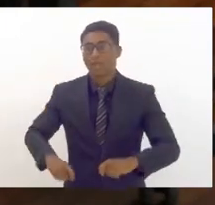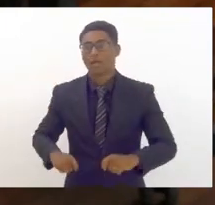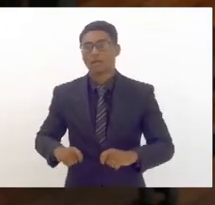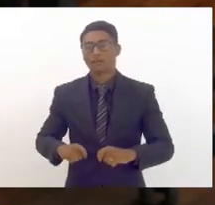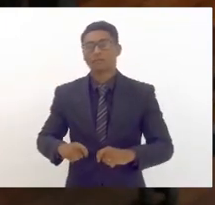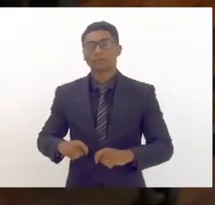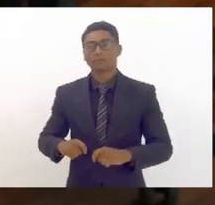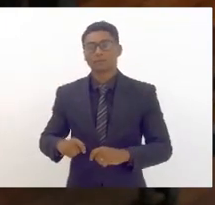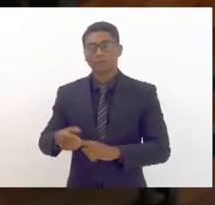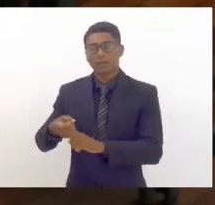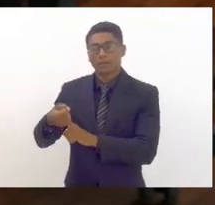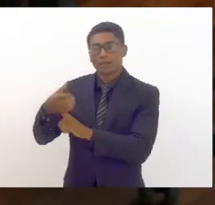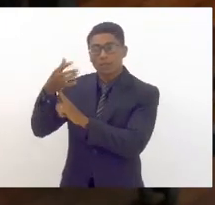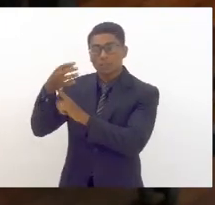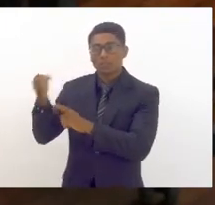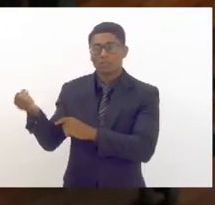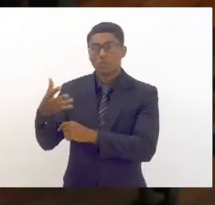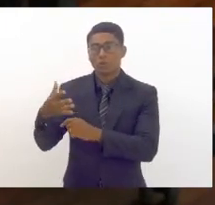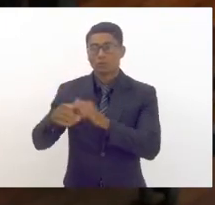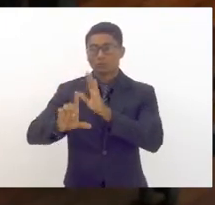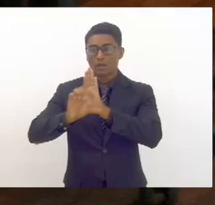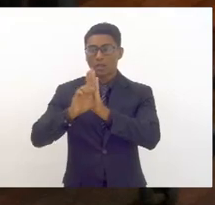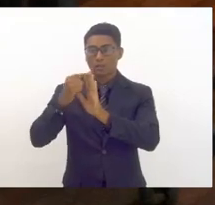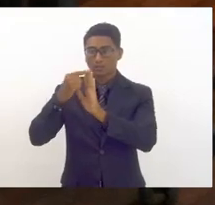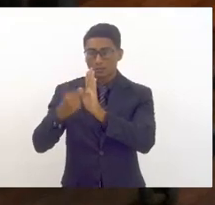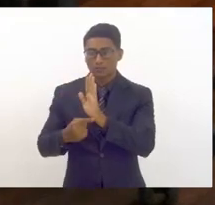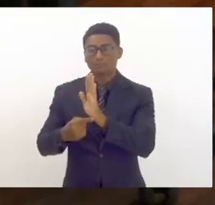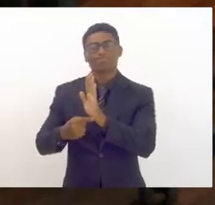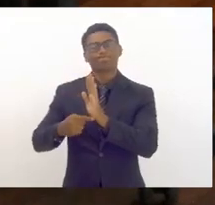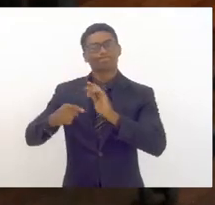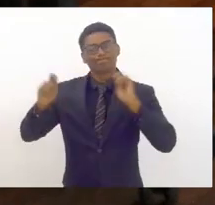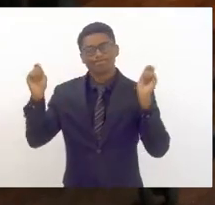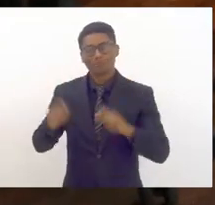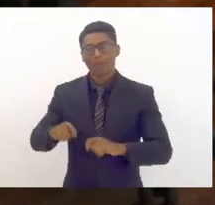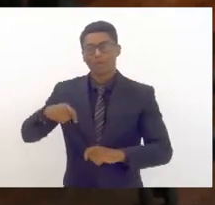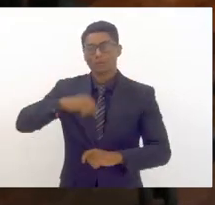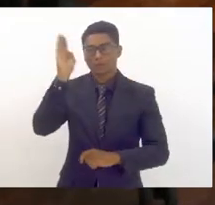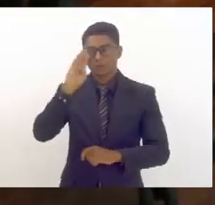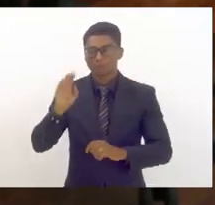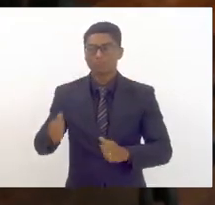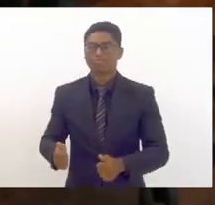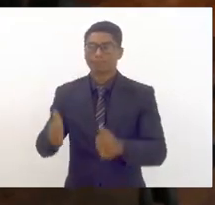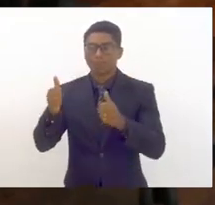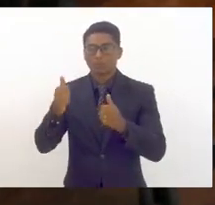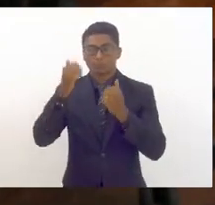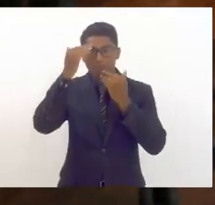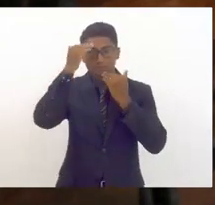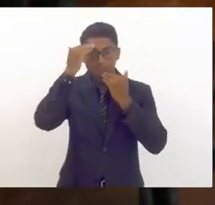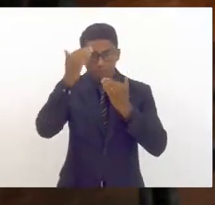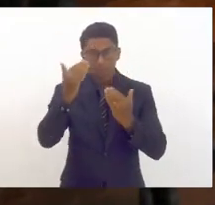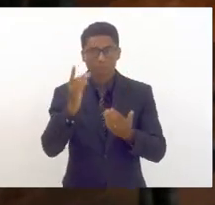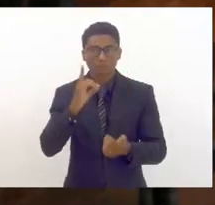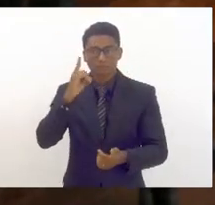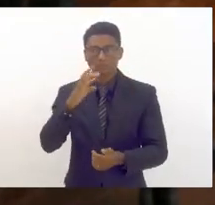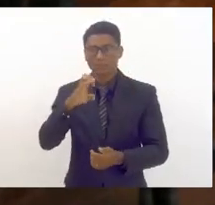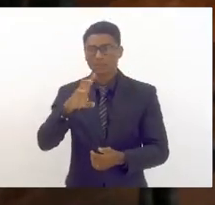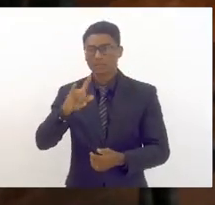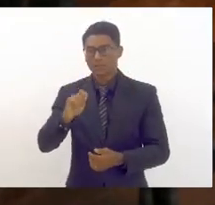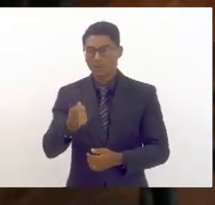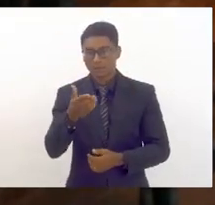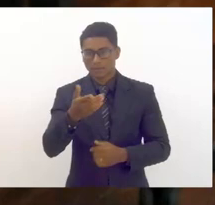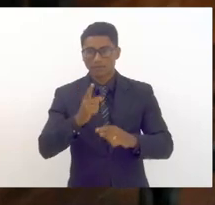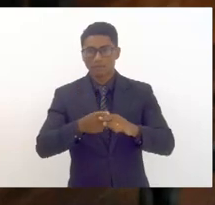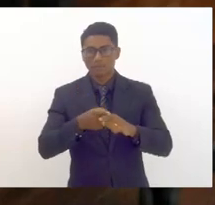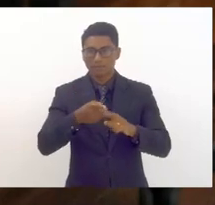dessa importante lei e dessa ferramenta no nosso país. Agradeço à deputada Célia Jordão, que teve